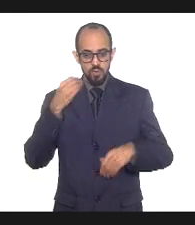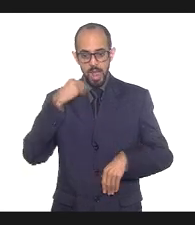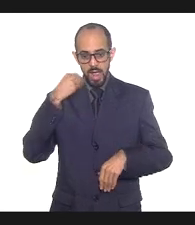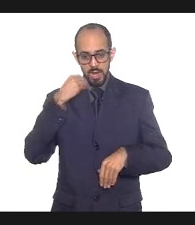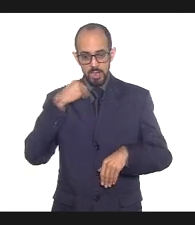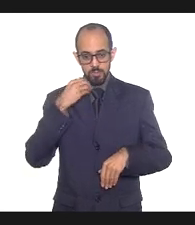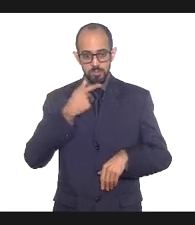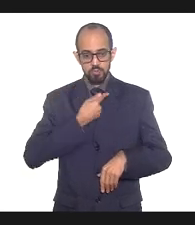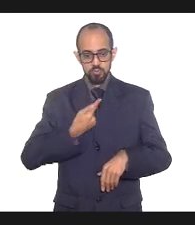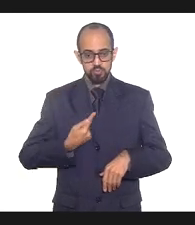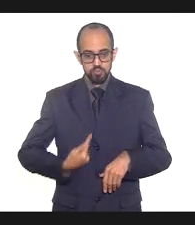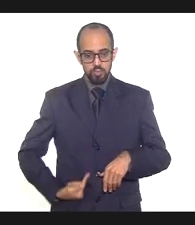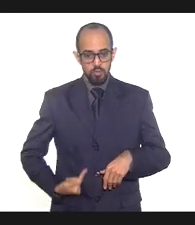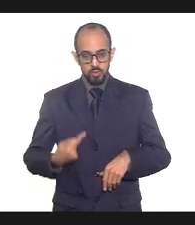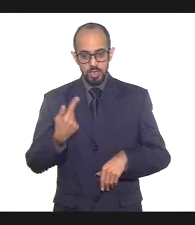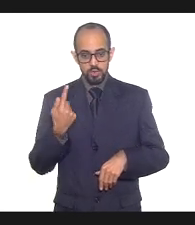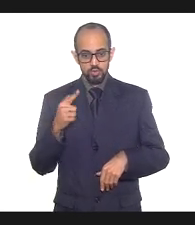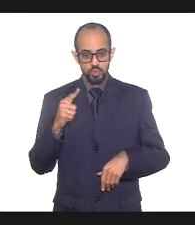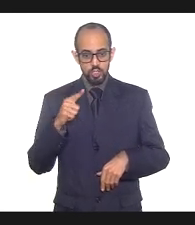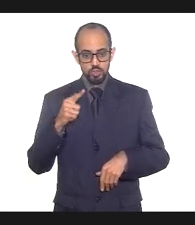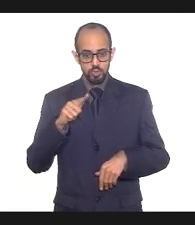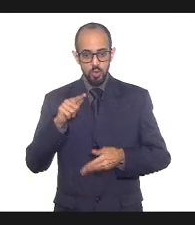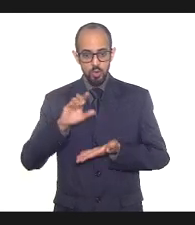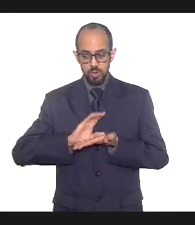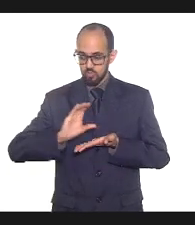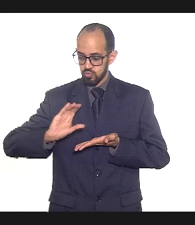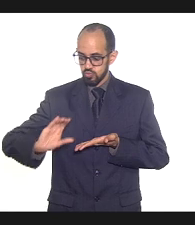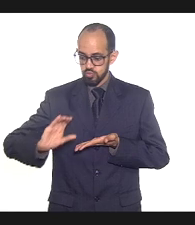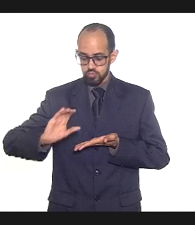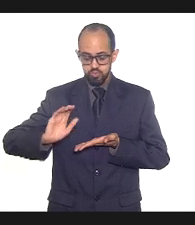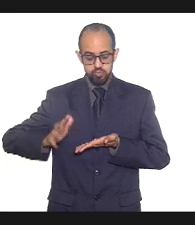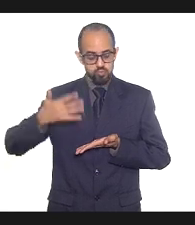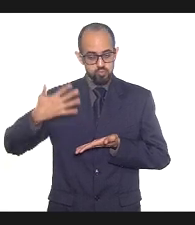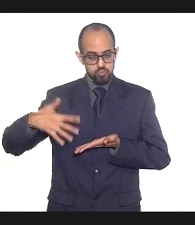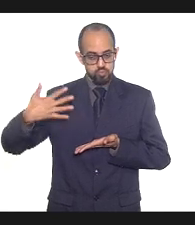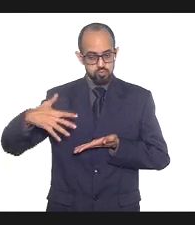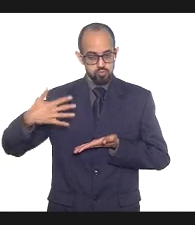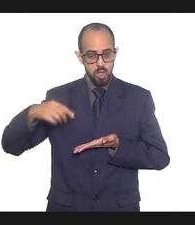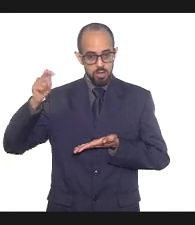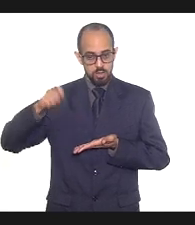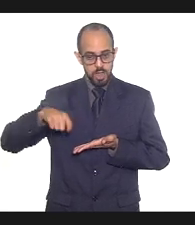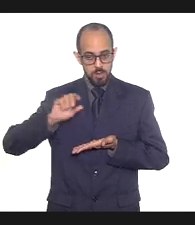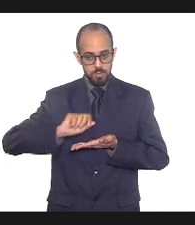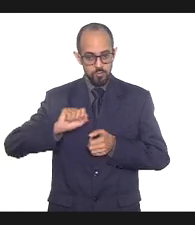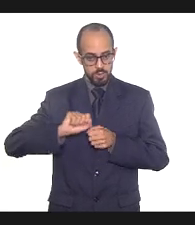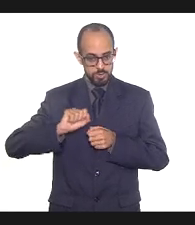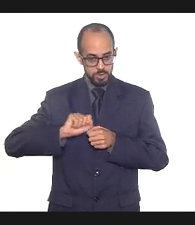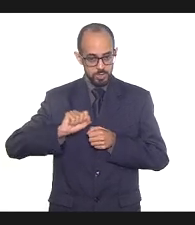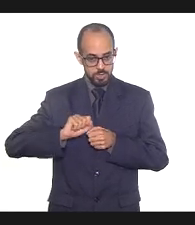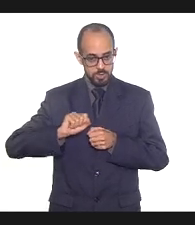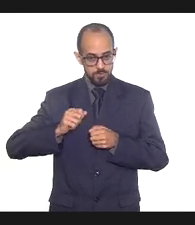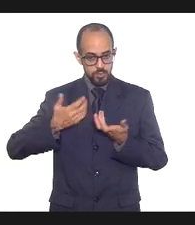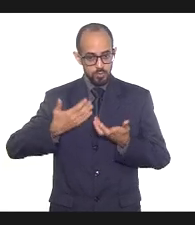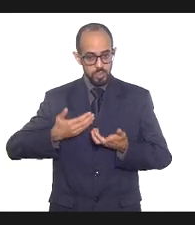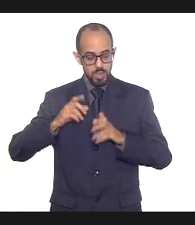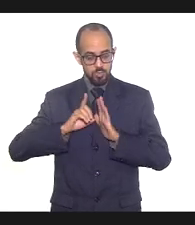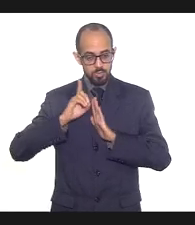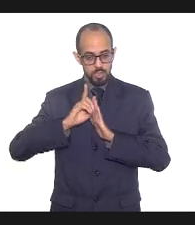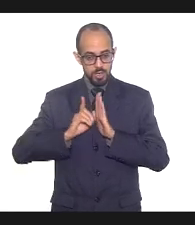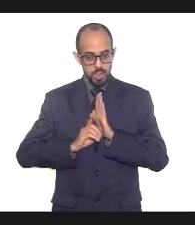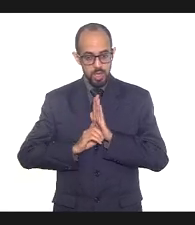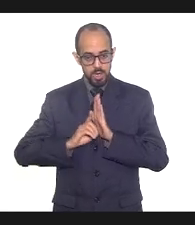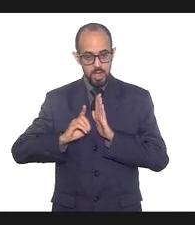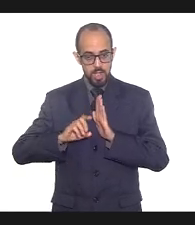para uma gestão com a quantidade de investimento do Estado do Rio pode fazer então queria declarar